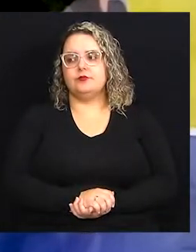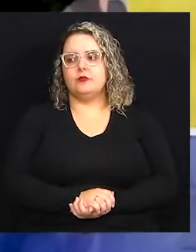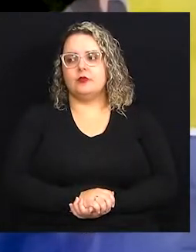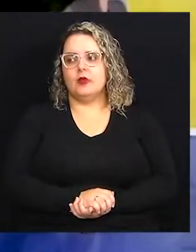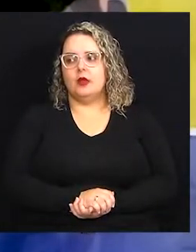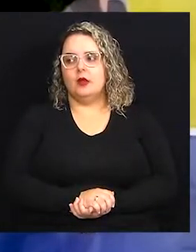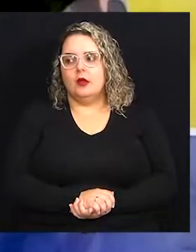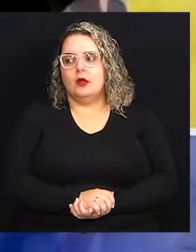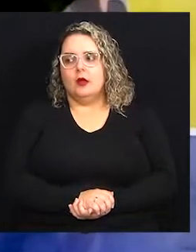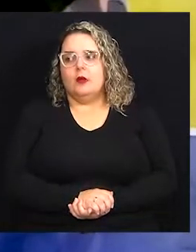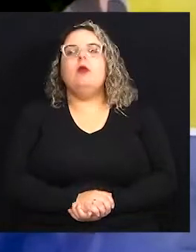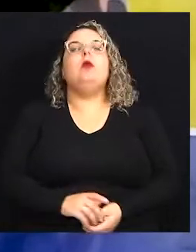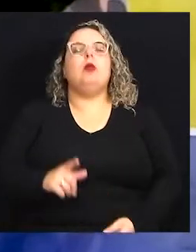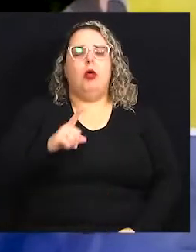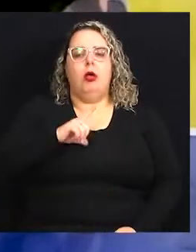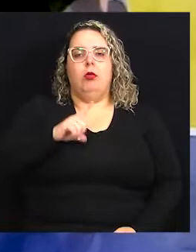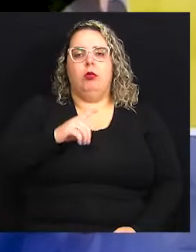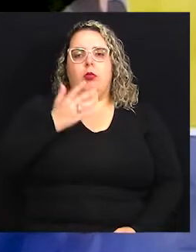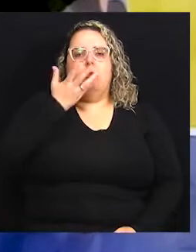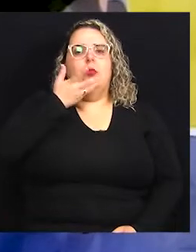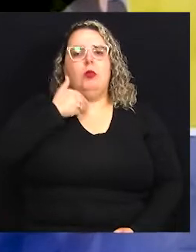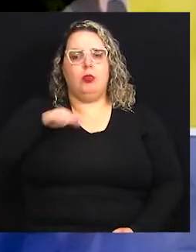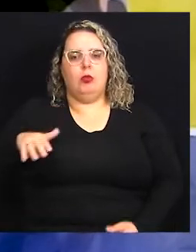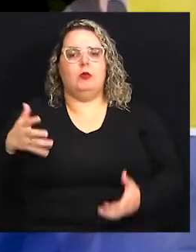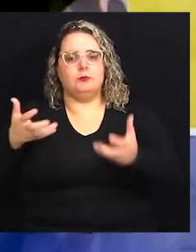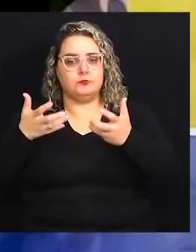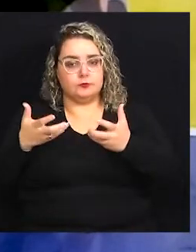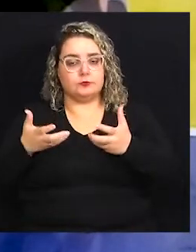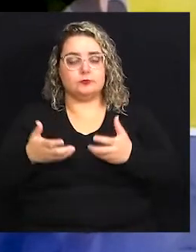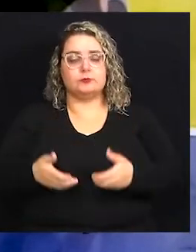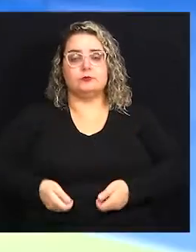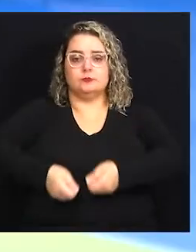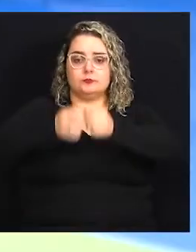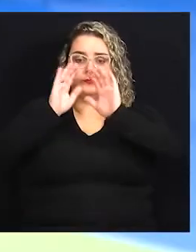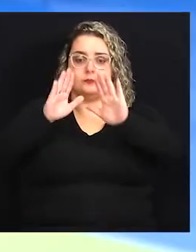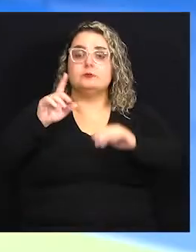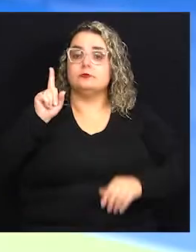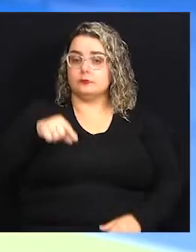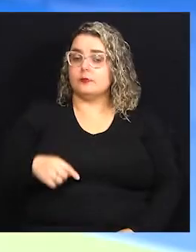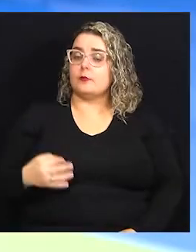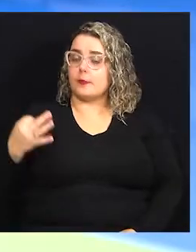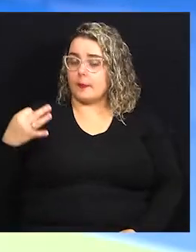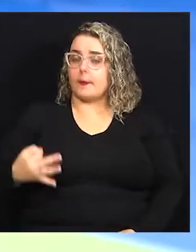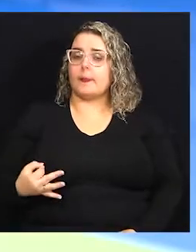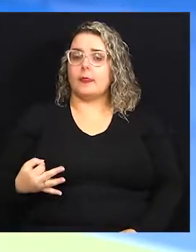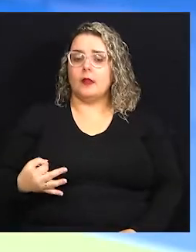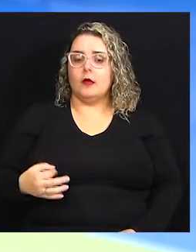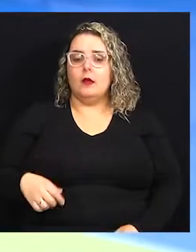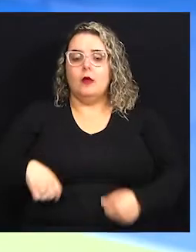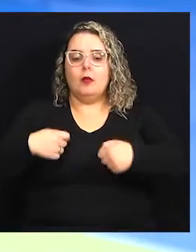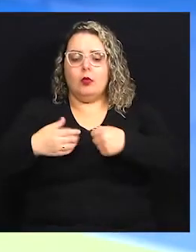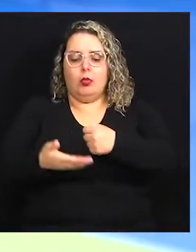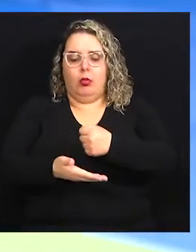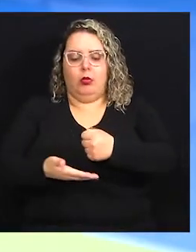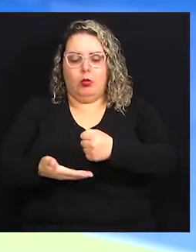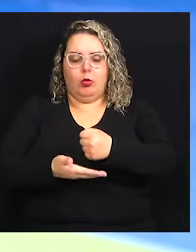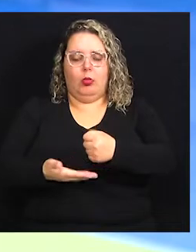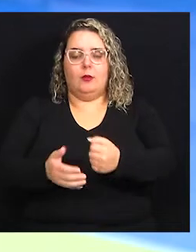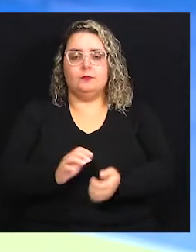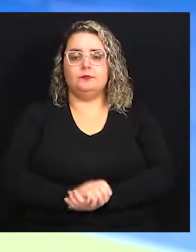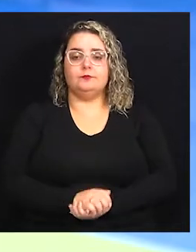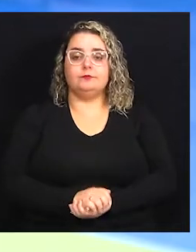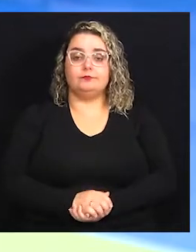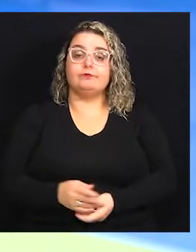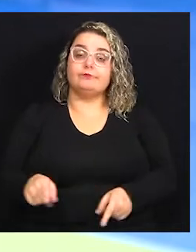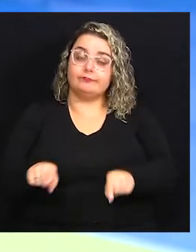Tem criançada querendo jogar, que é fundamental, é ideal para isso. Só que a gente tem que ter essa base. Só que é aquilo que a gente fala também